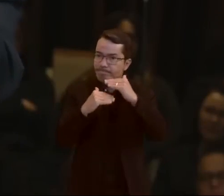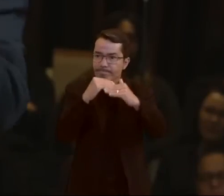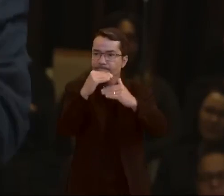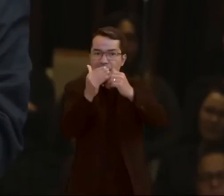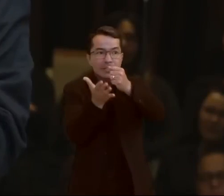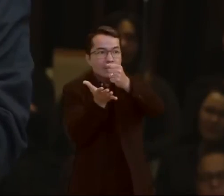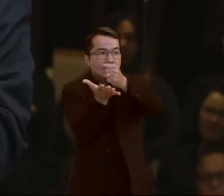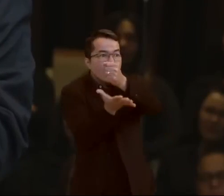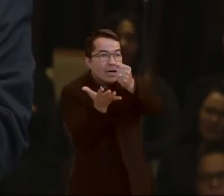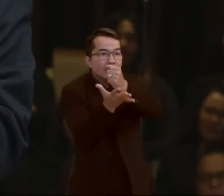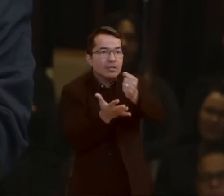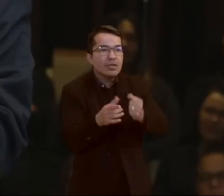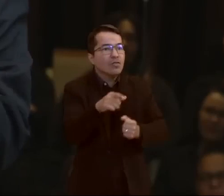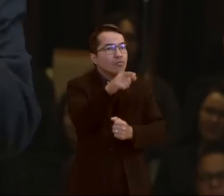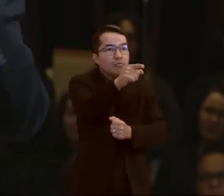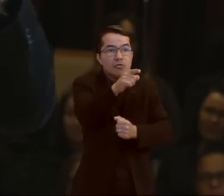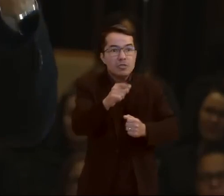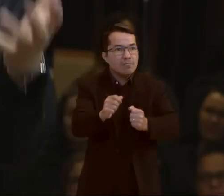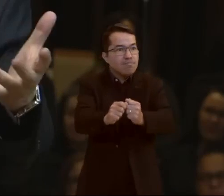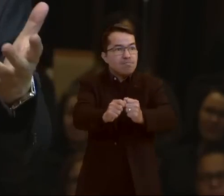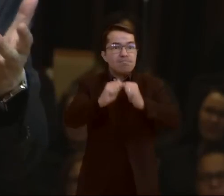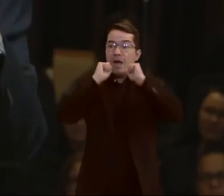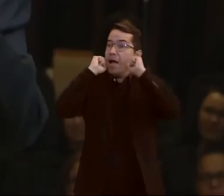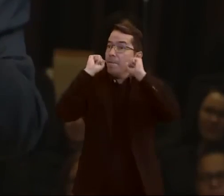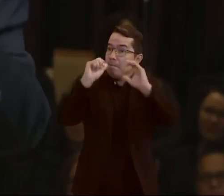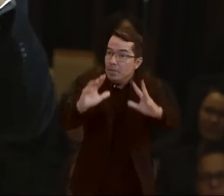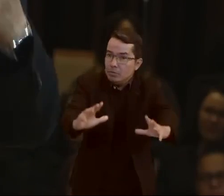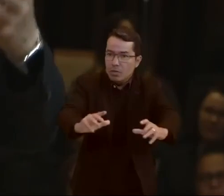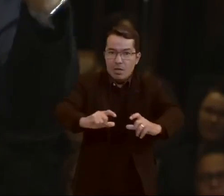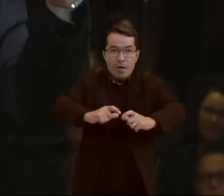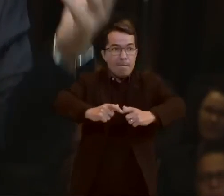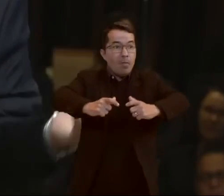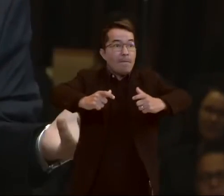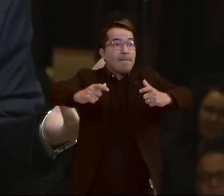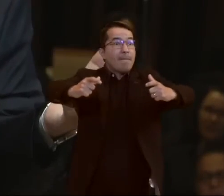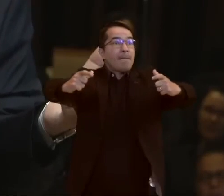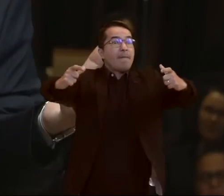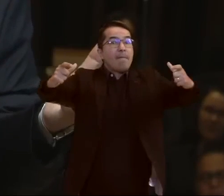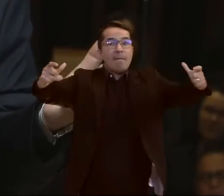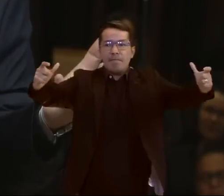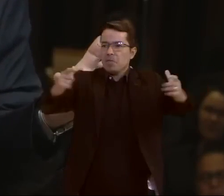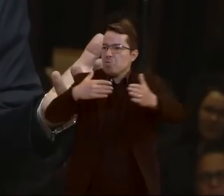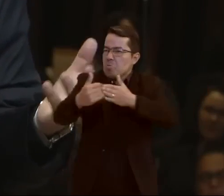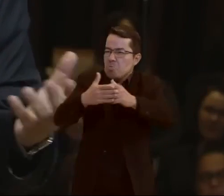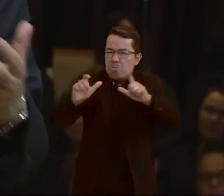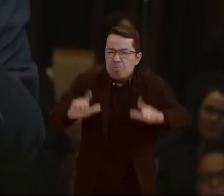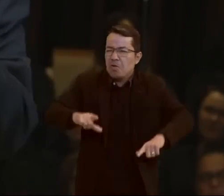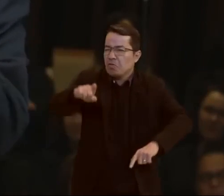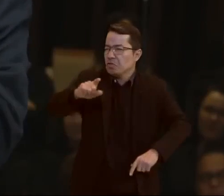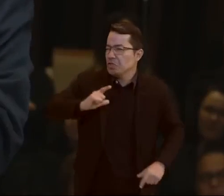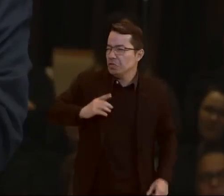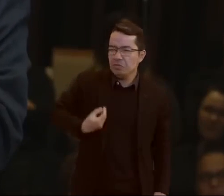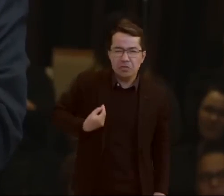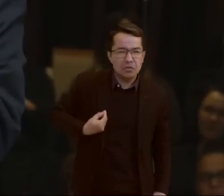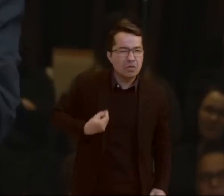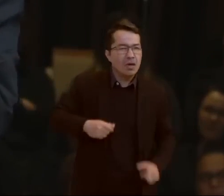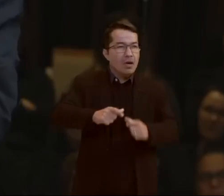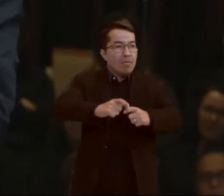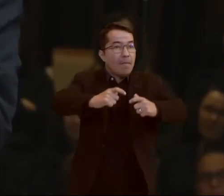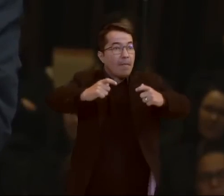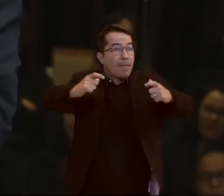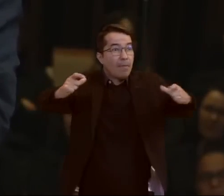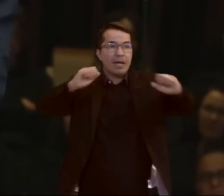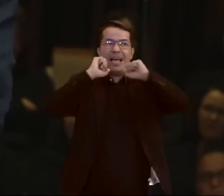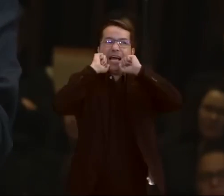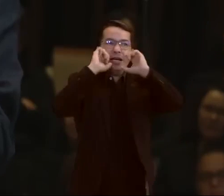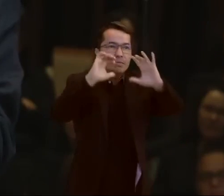ser produtivo e abençoador em todo lugar que você for. E você tem que entender que você